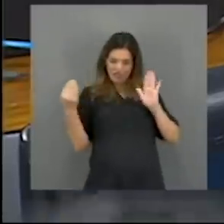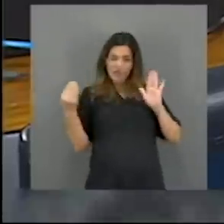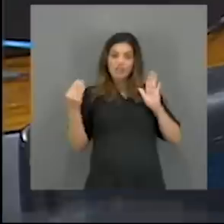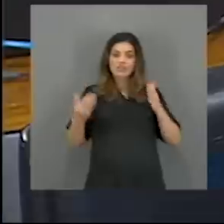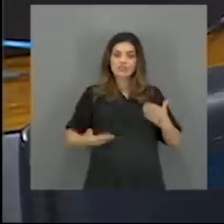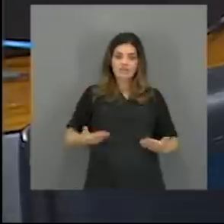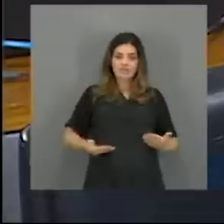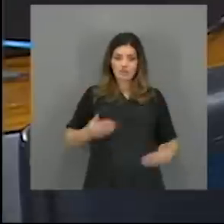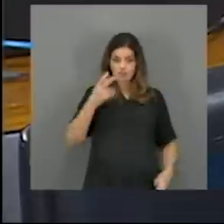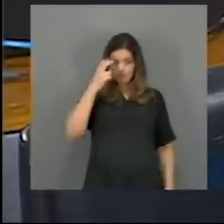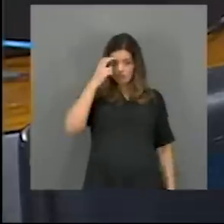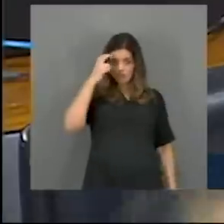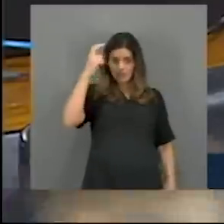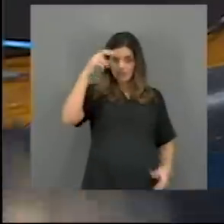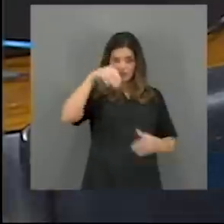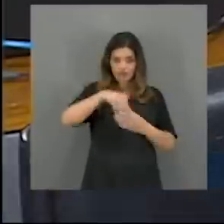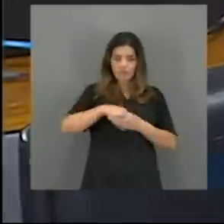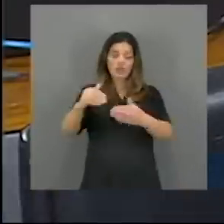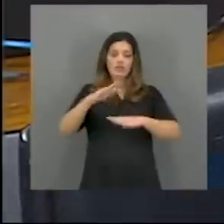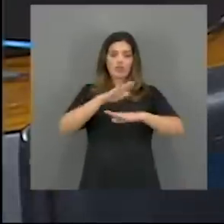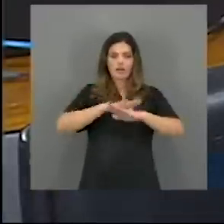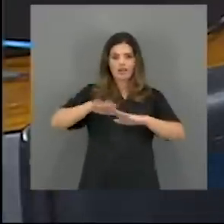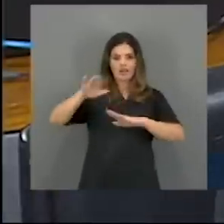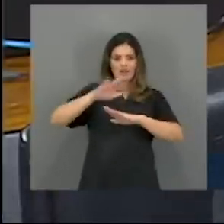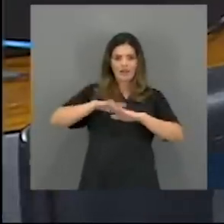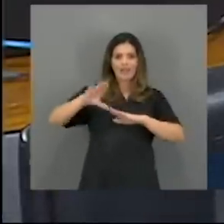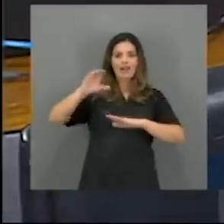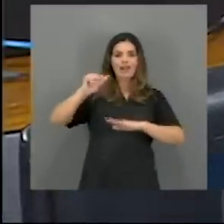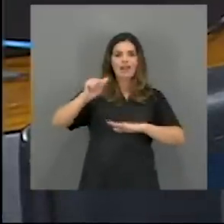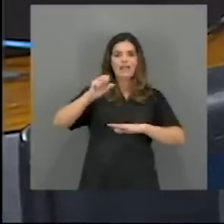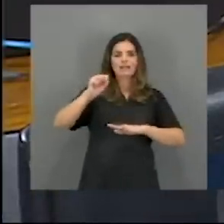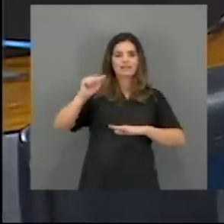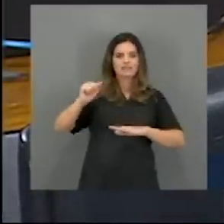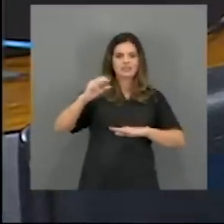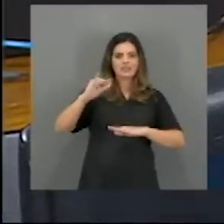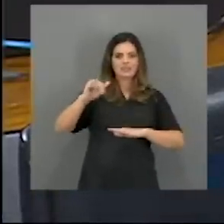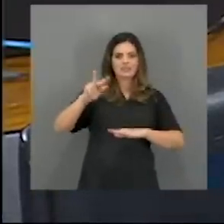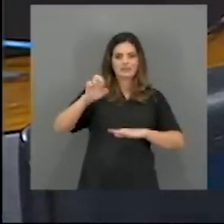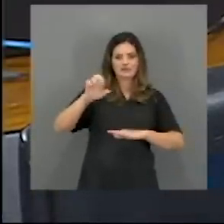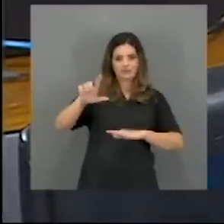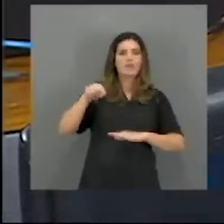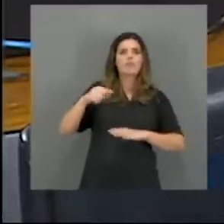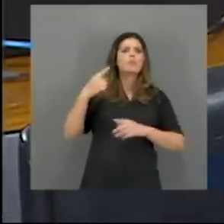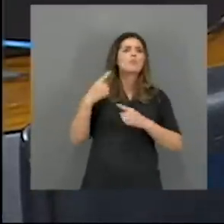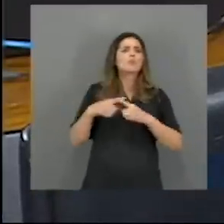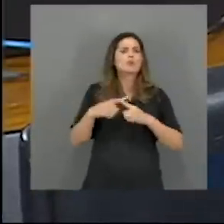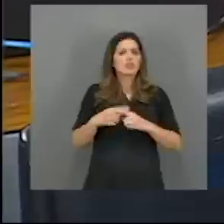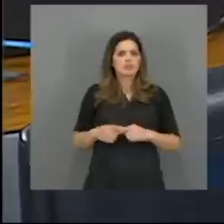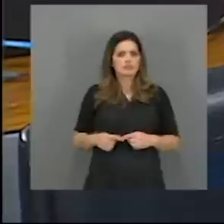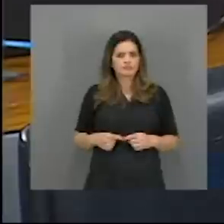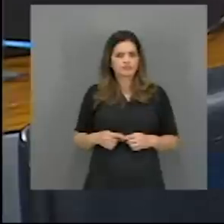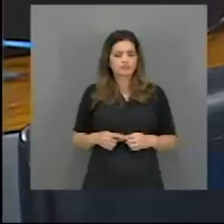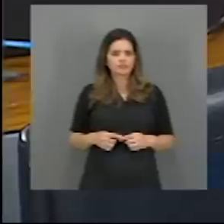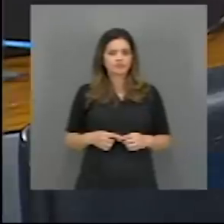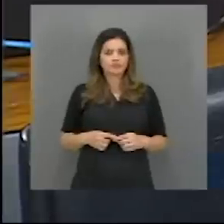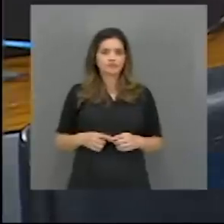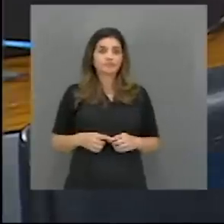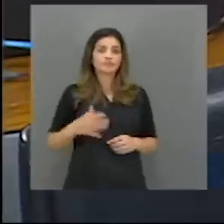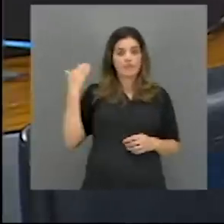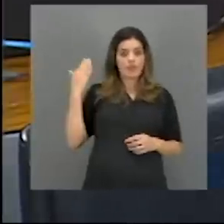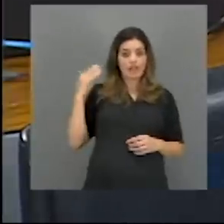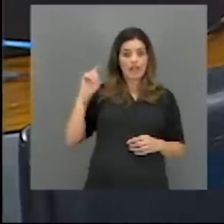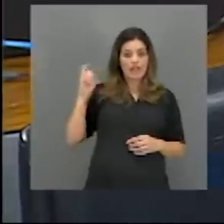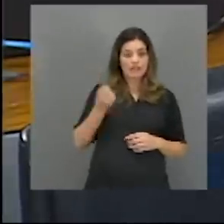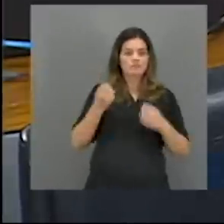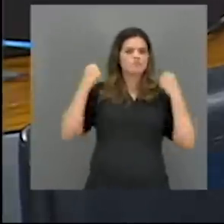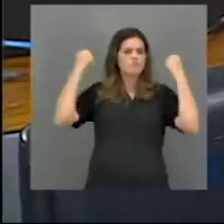de inteligência do Ministério da Casa Civil. E eu digo isso porque, deputado Bertaioli, senador Davi Alcolumbre, eu digo isso porque quando eu era militante